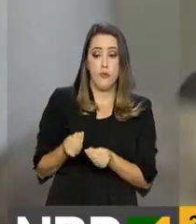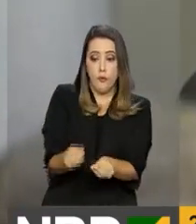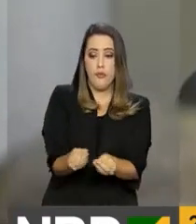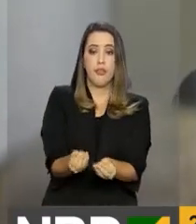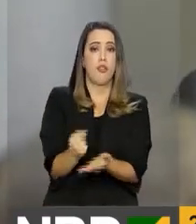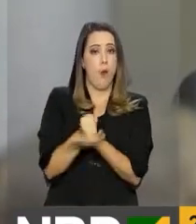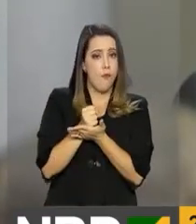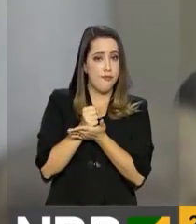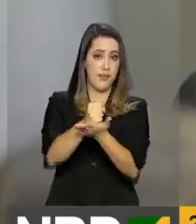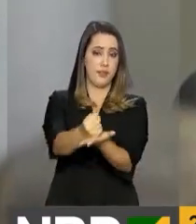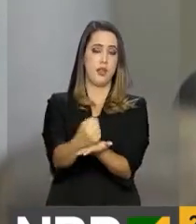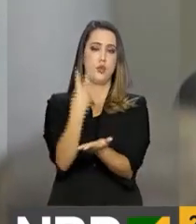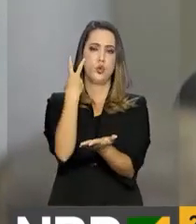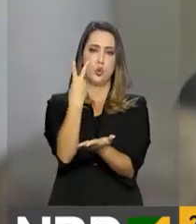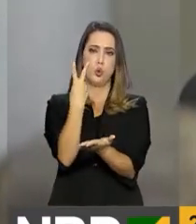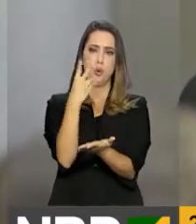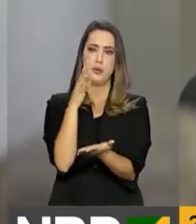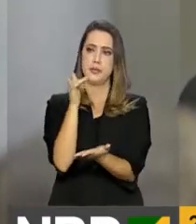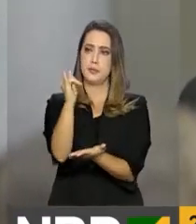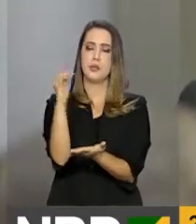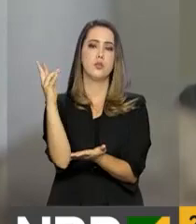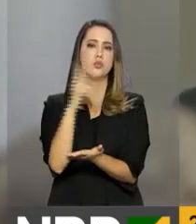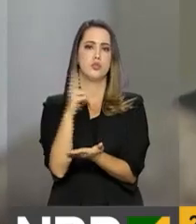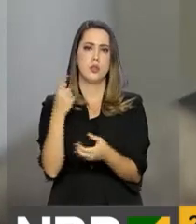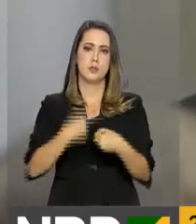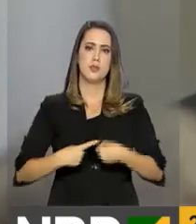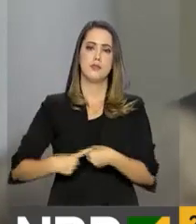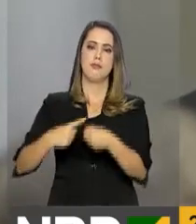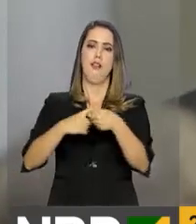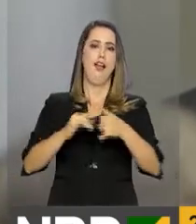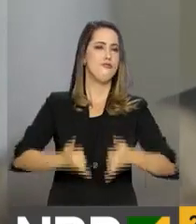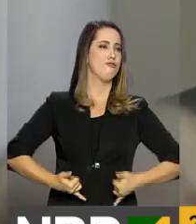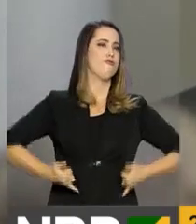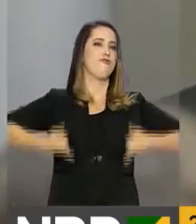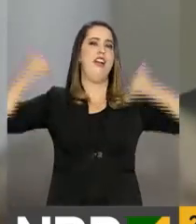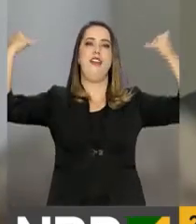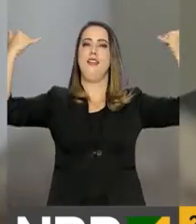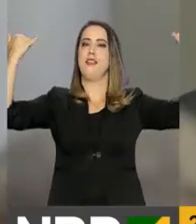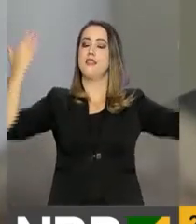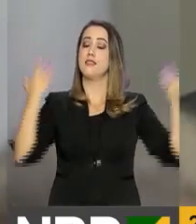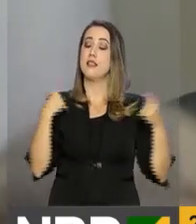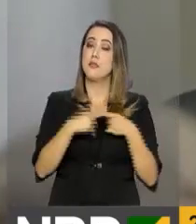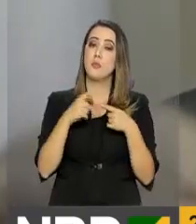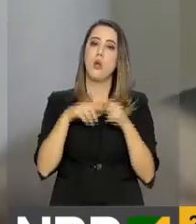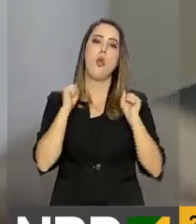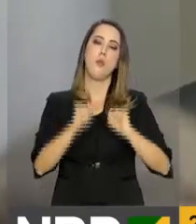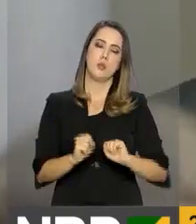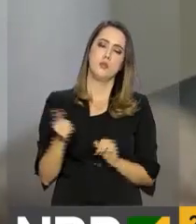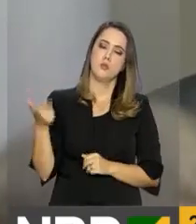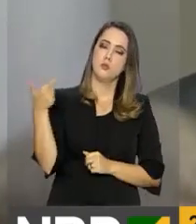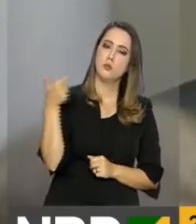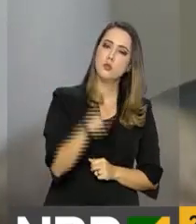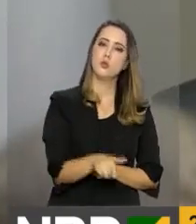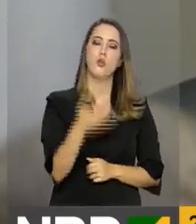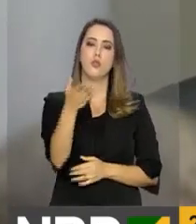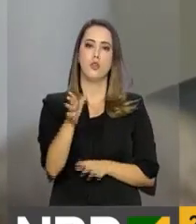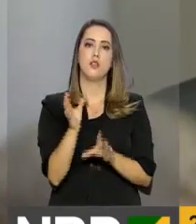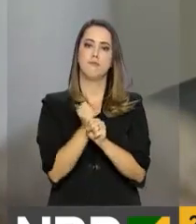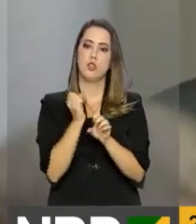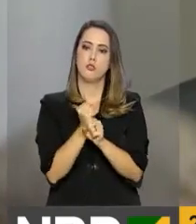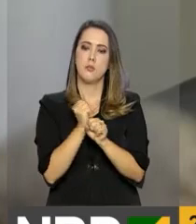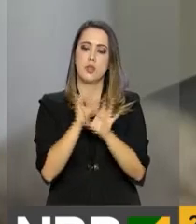bilhões de reais para os municípios brasileiros. Uma festa, naturalmente, porque permitiu mais uma vez que eles